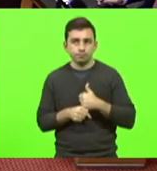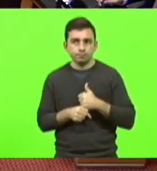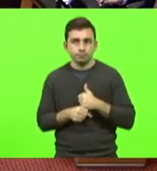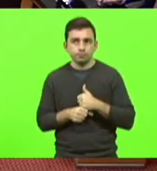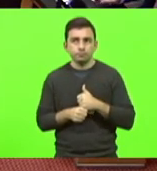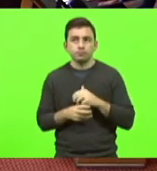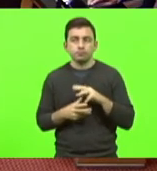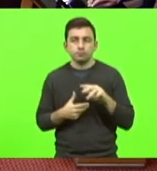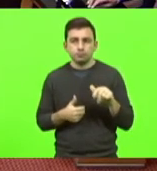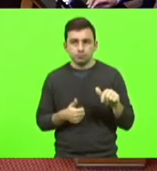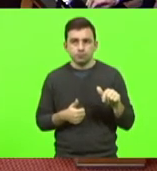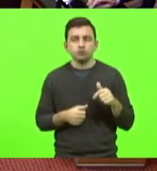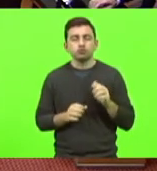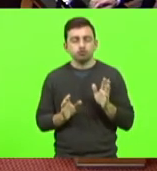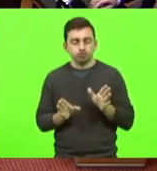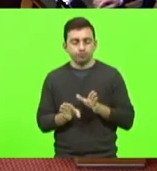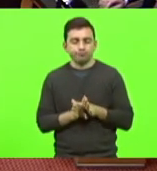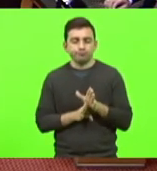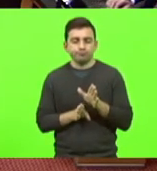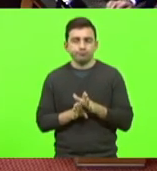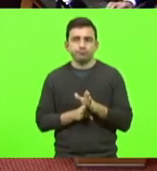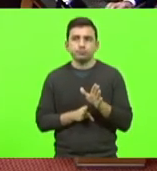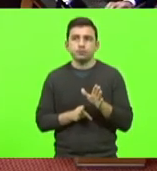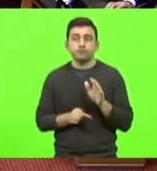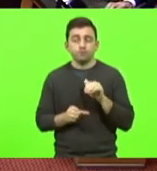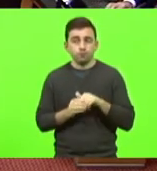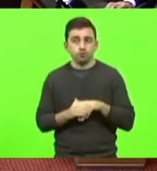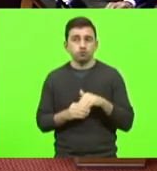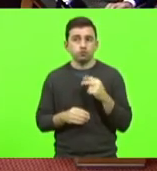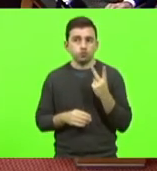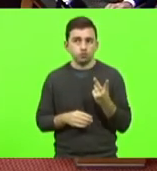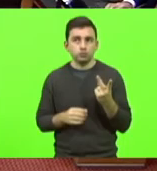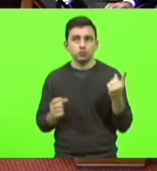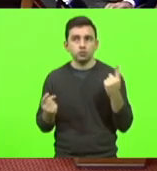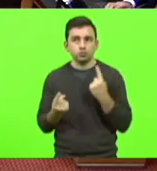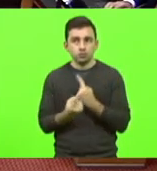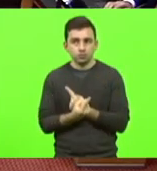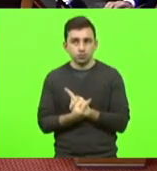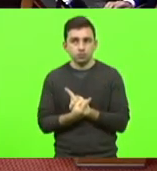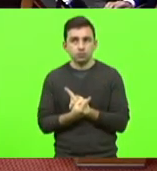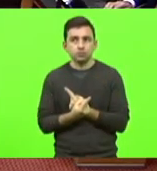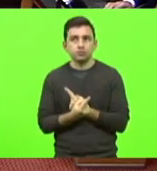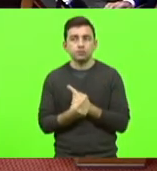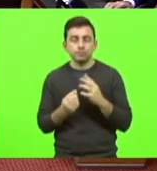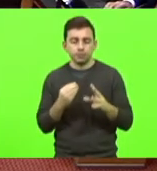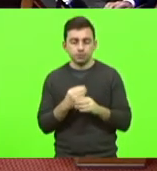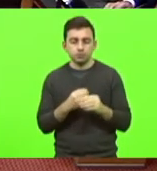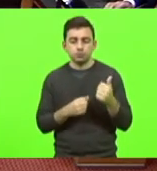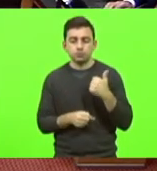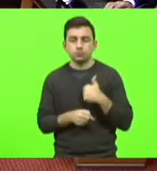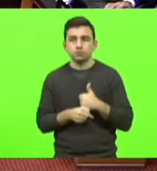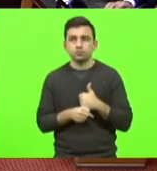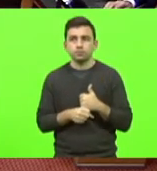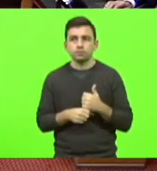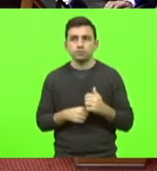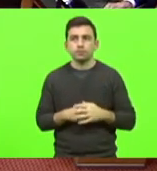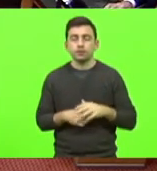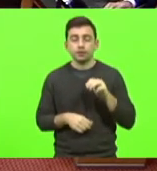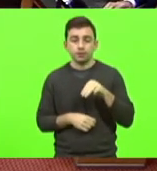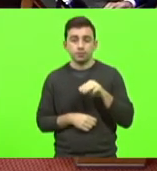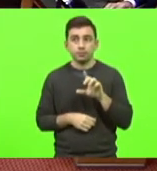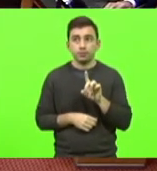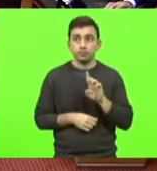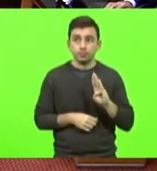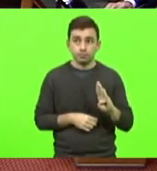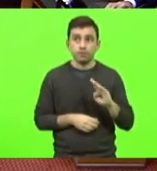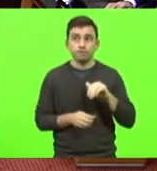conforme orientei a pouco em volta a dois volta ao contrário emenda substitutiva Global bancada MDB volta